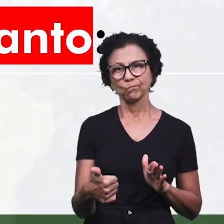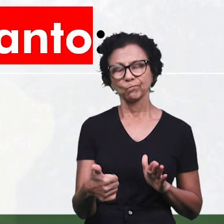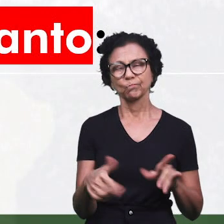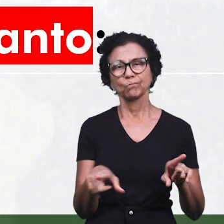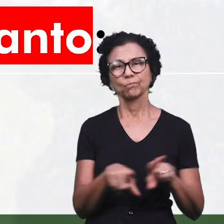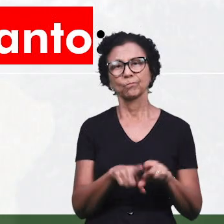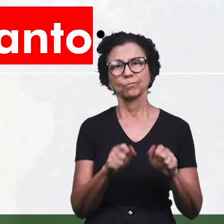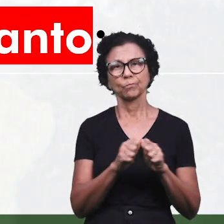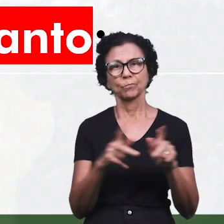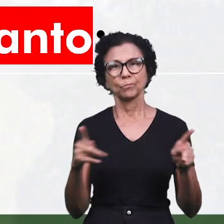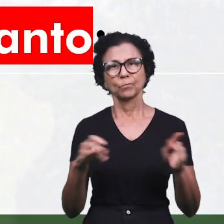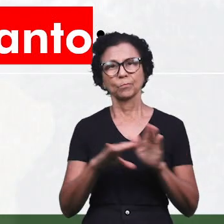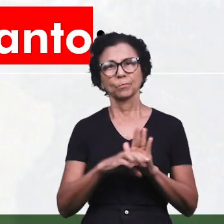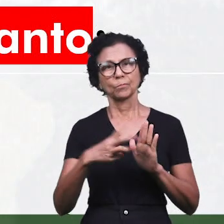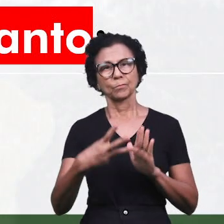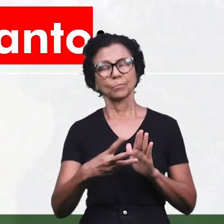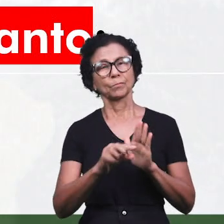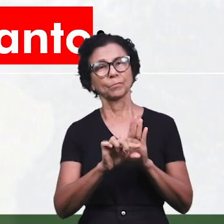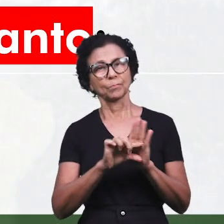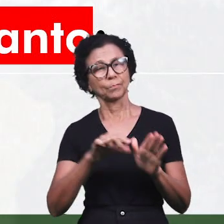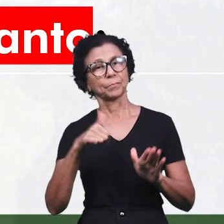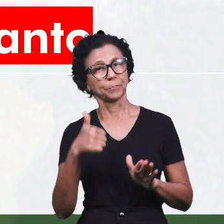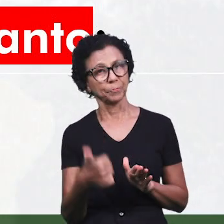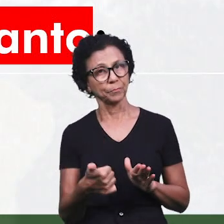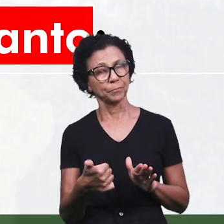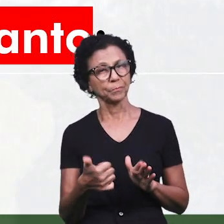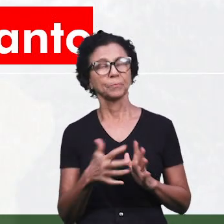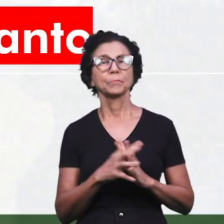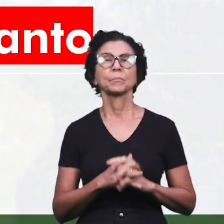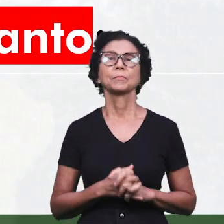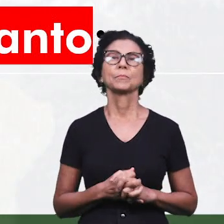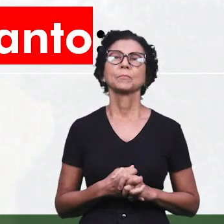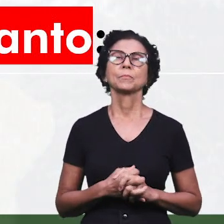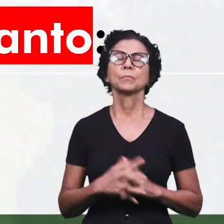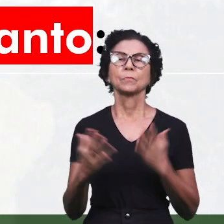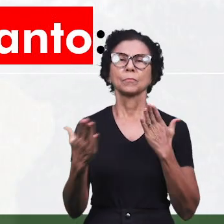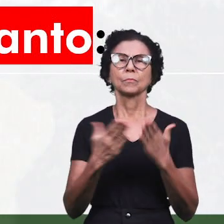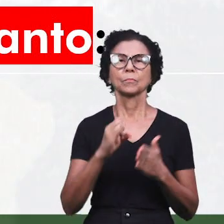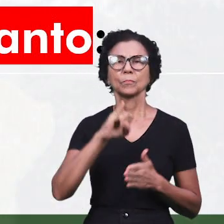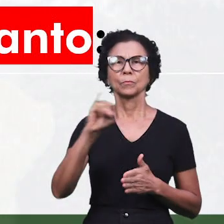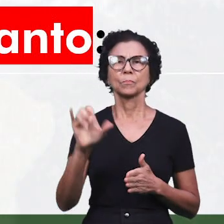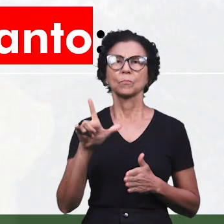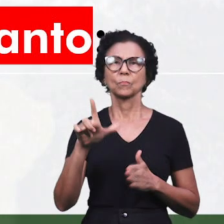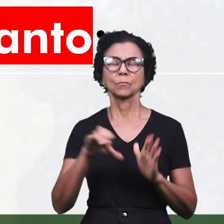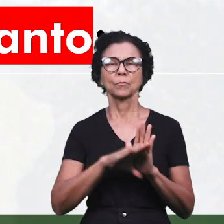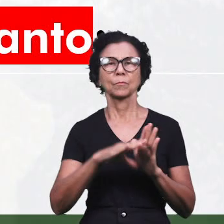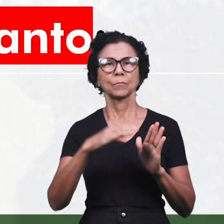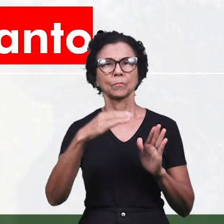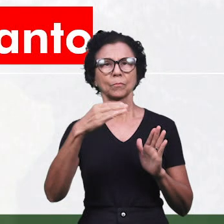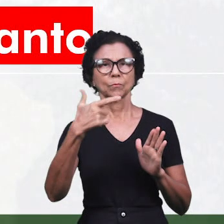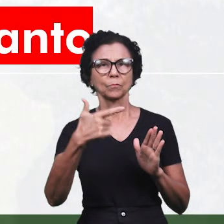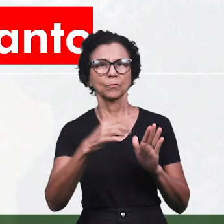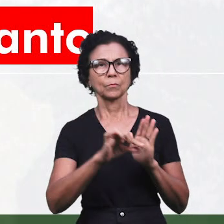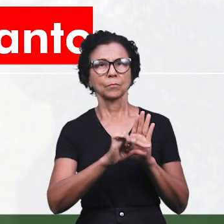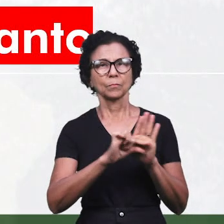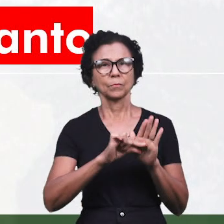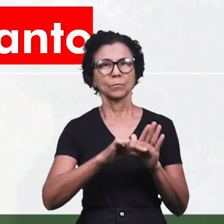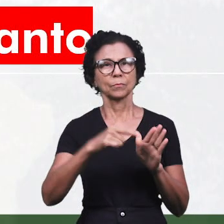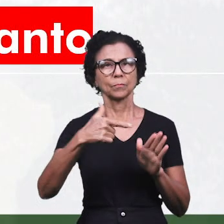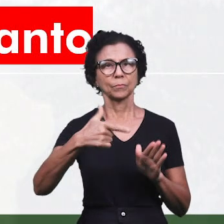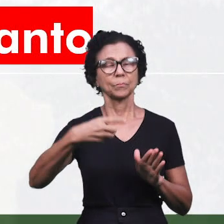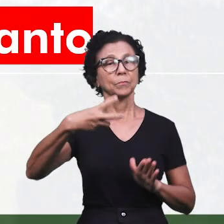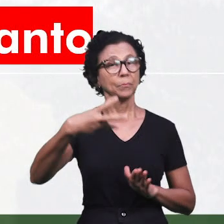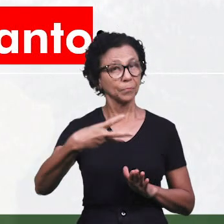com Joel, capítulo 2, agora verso 23 de Joel. E a nossa tarefa é a seguinte: identifique a